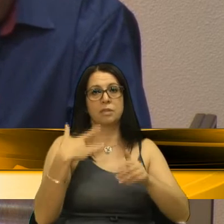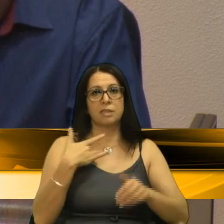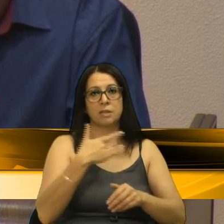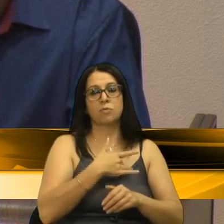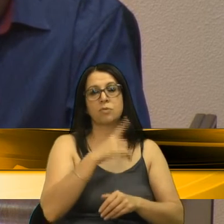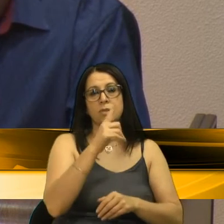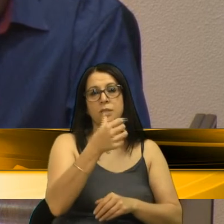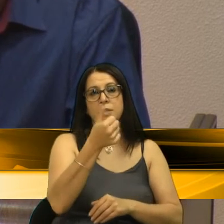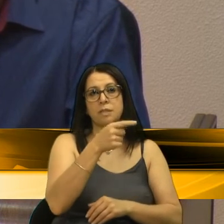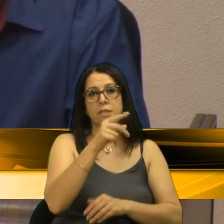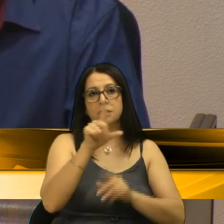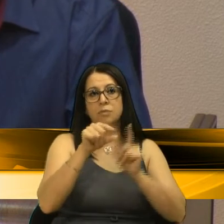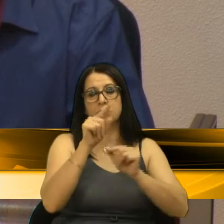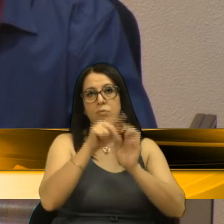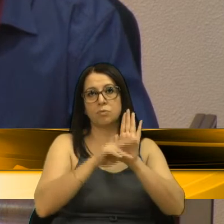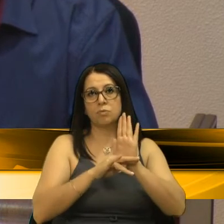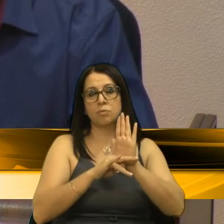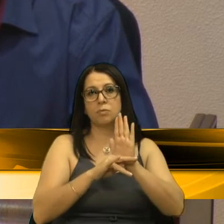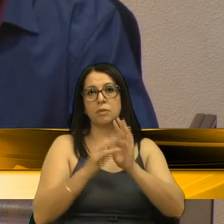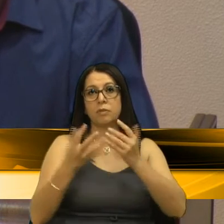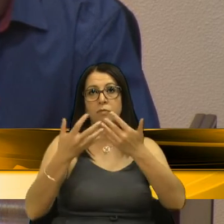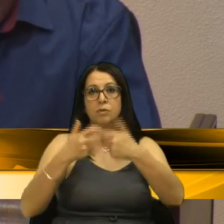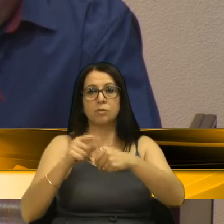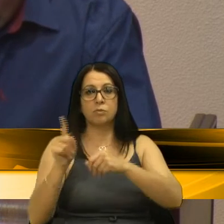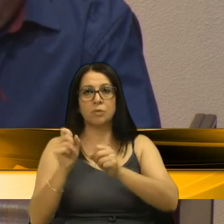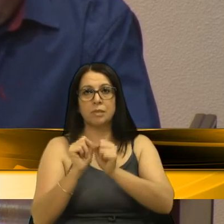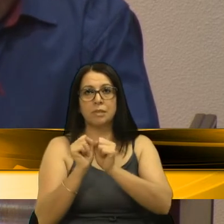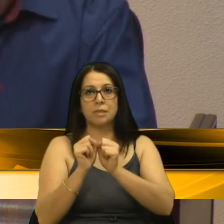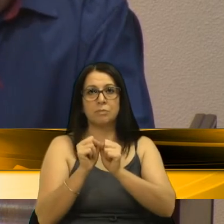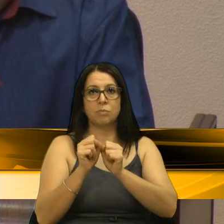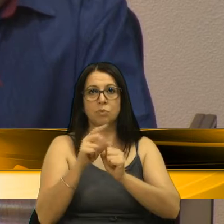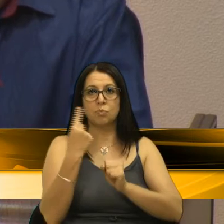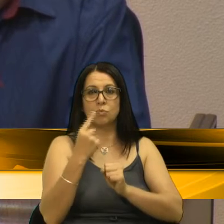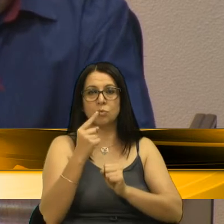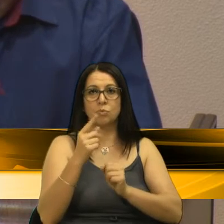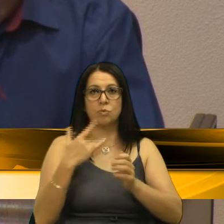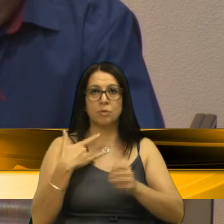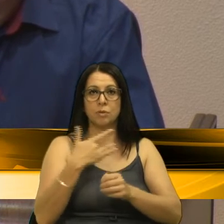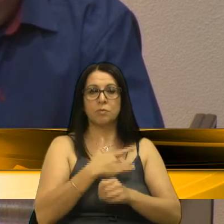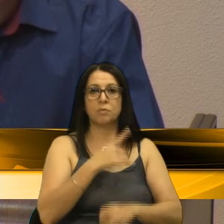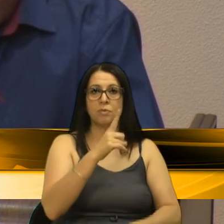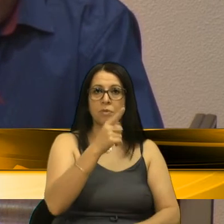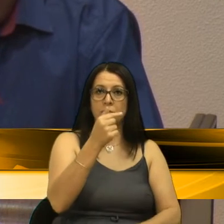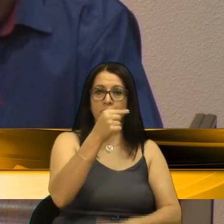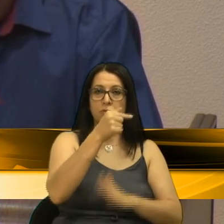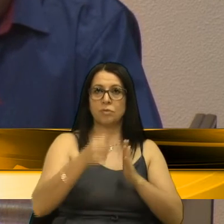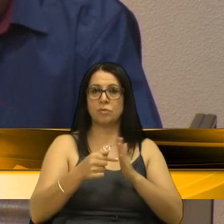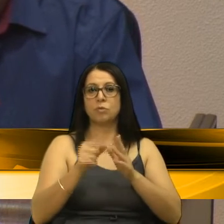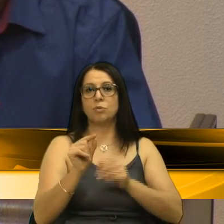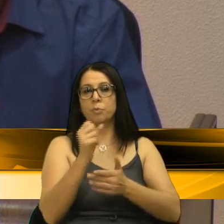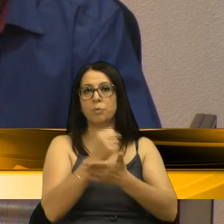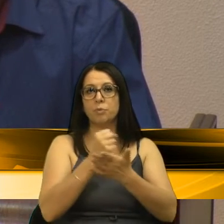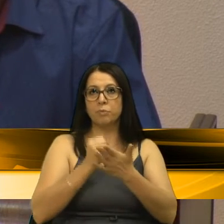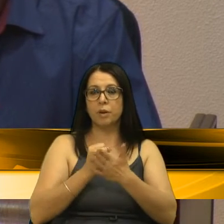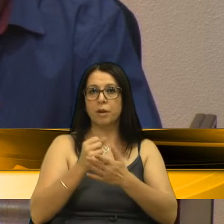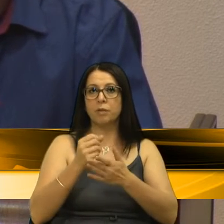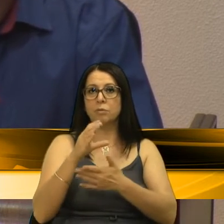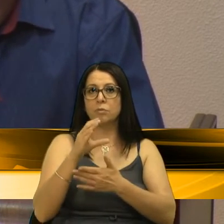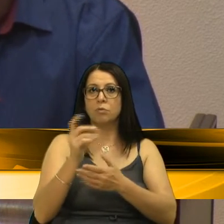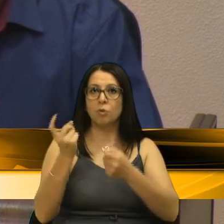critérios utilizados na organização e funcionamento do Sistema Único de Saúde. 17, analisar e deliberar sobre contratos, consórcios e convênios